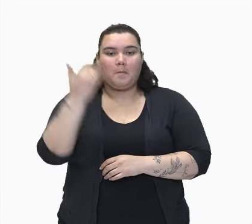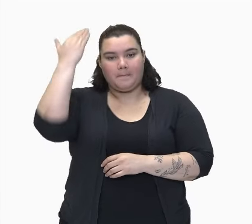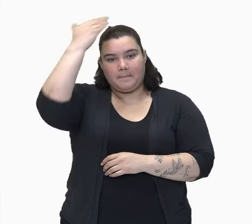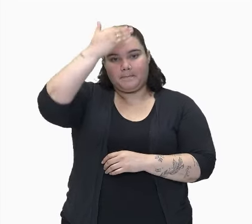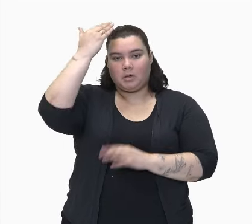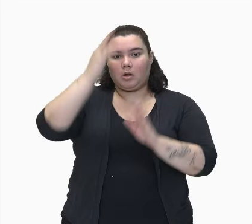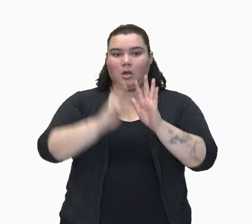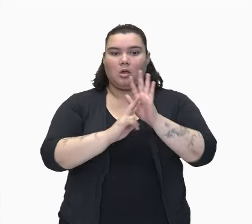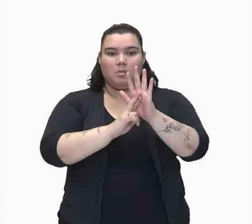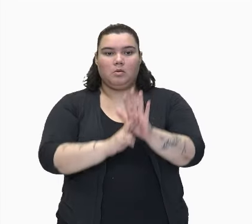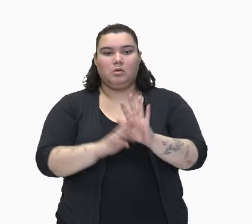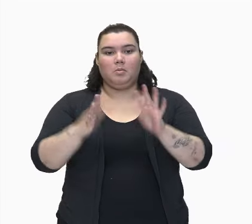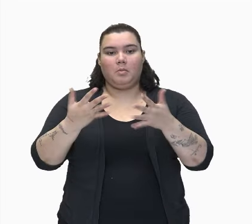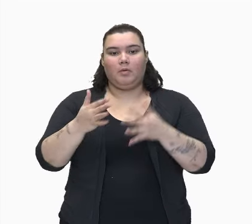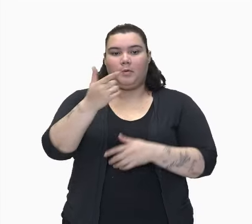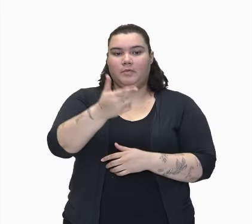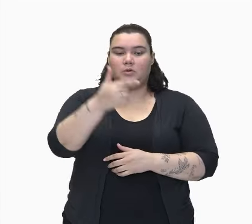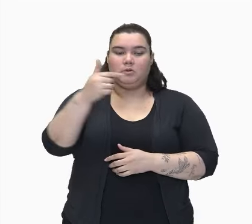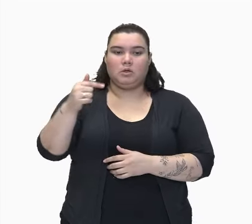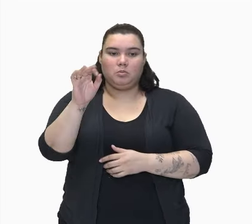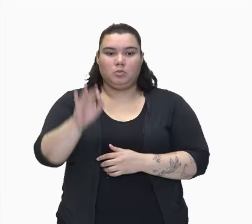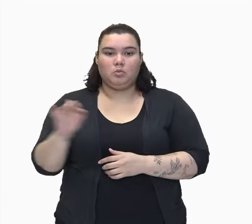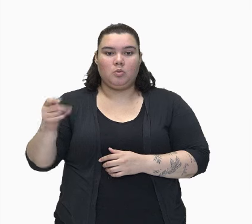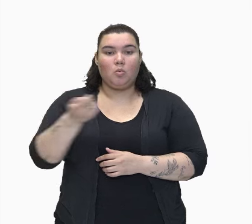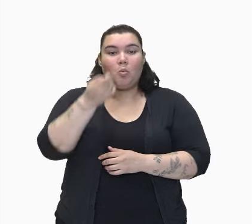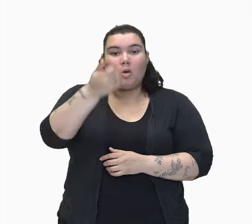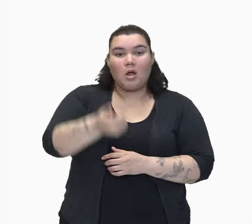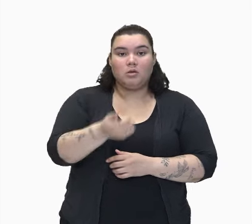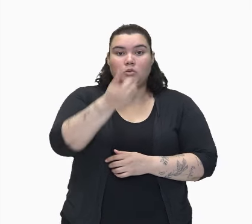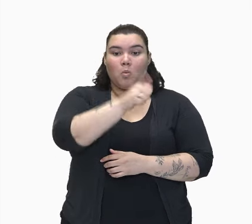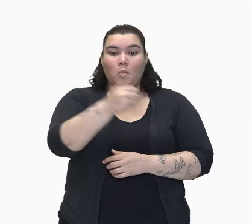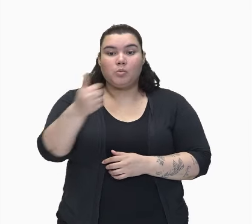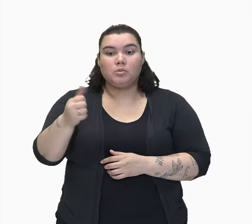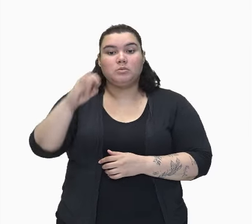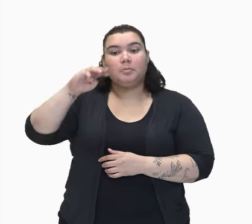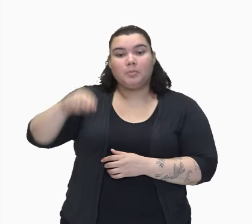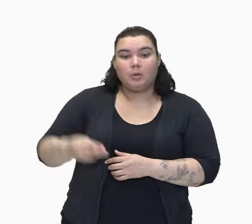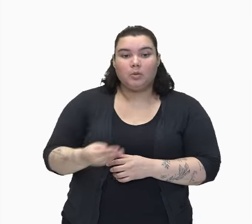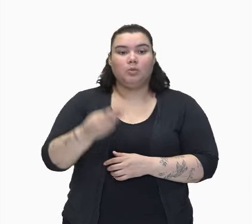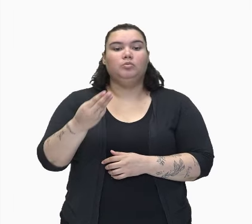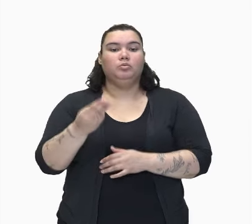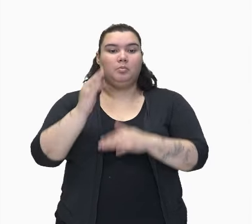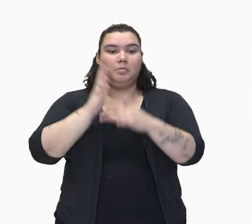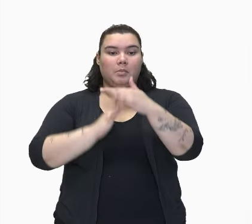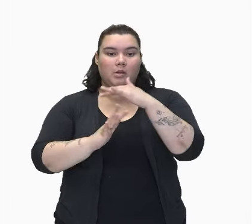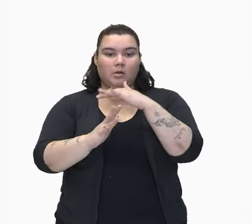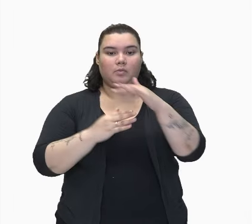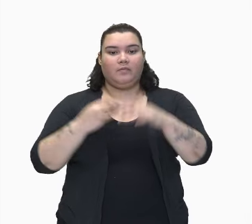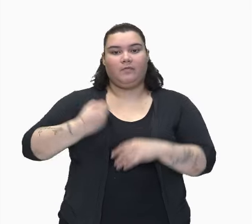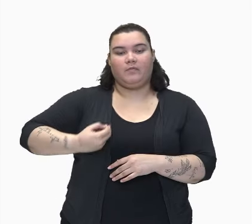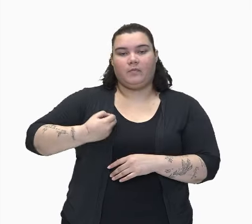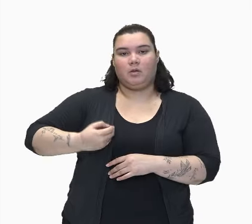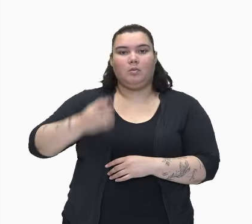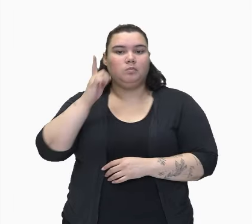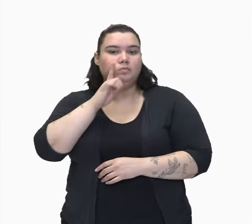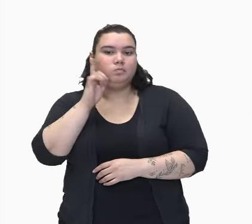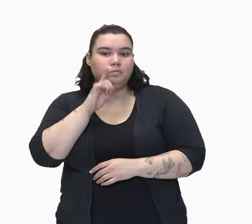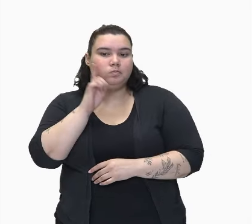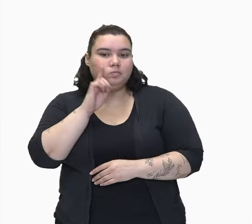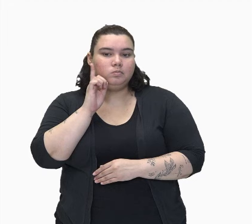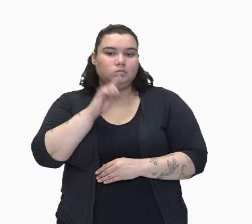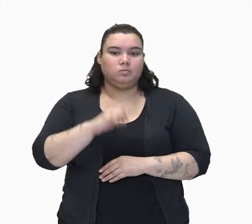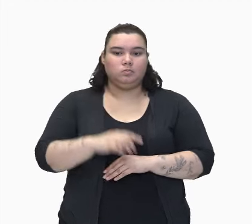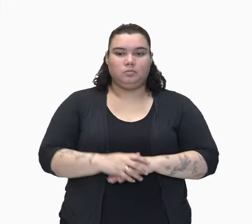de 27% dos quase 11 milhões de imigrantes que vivem nos